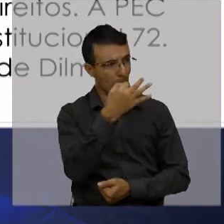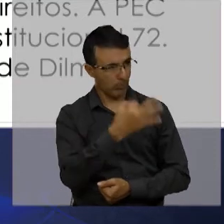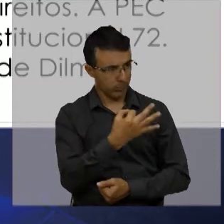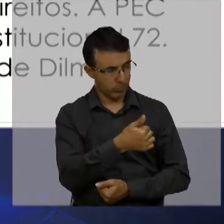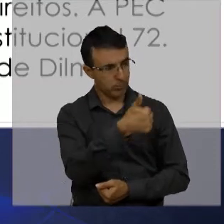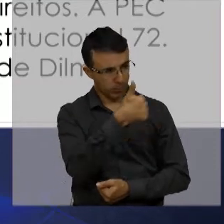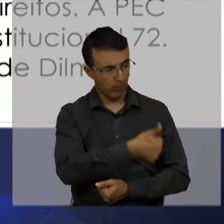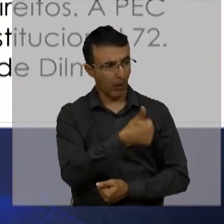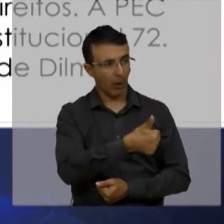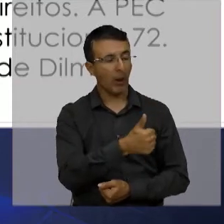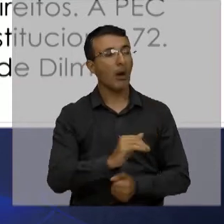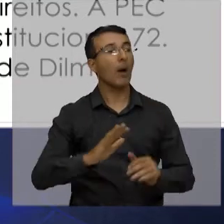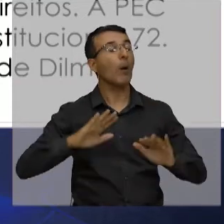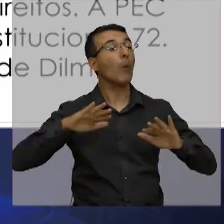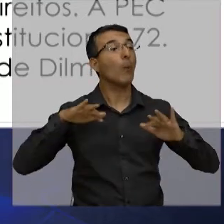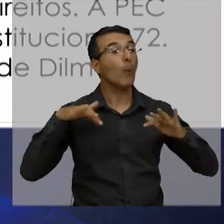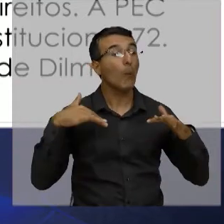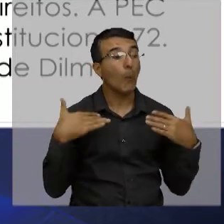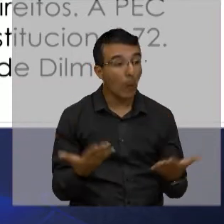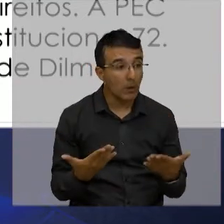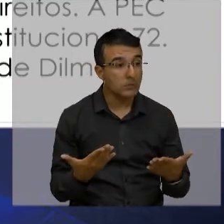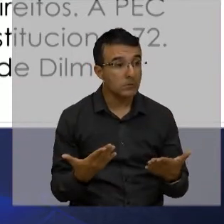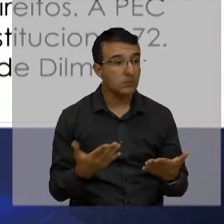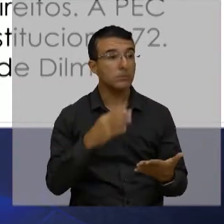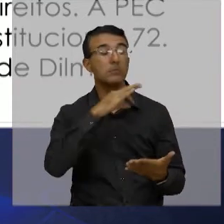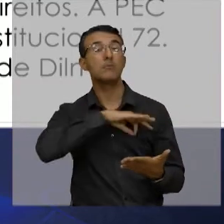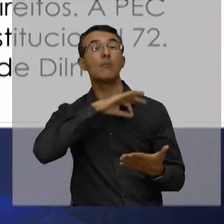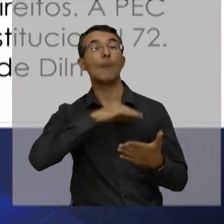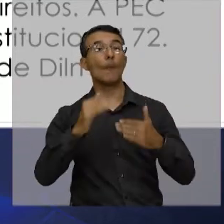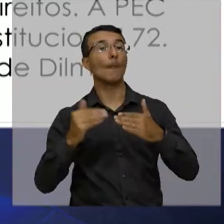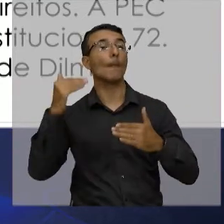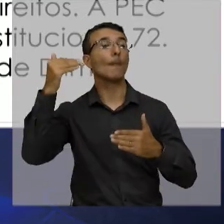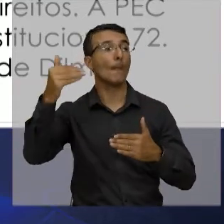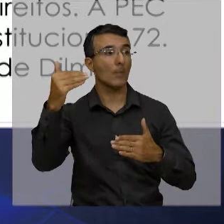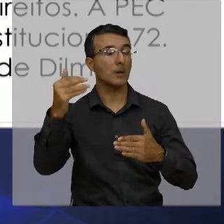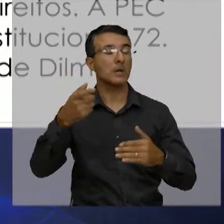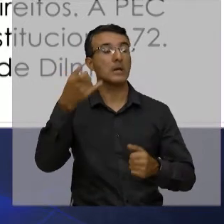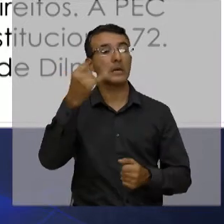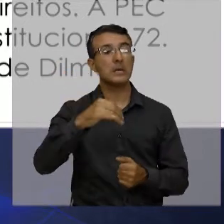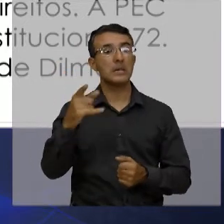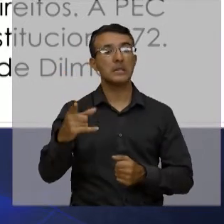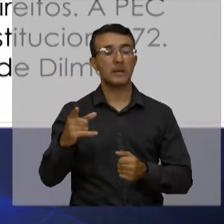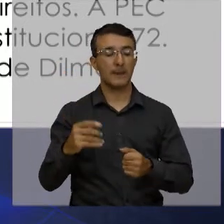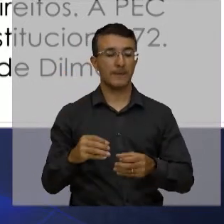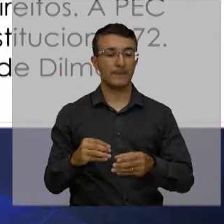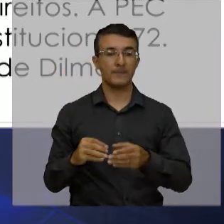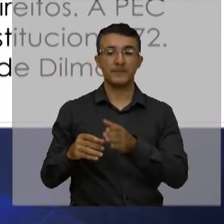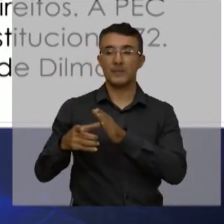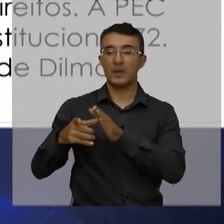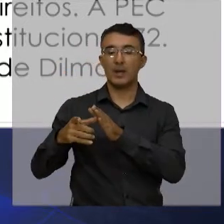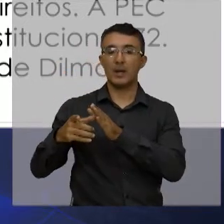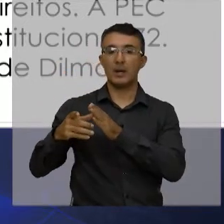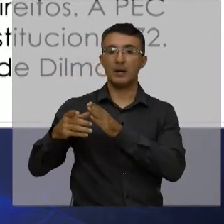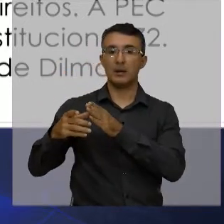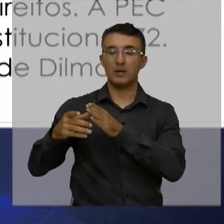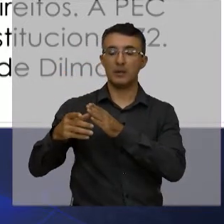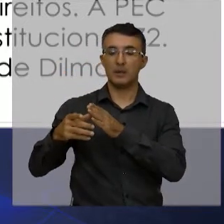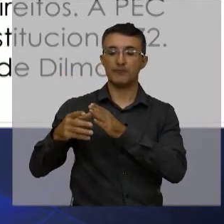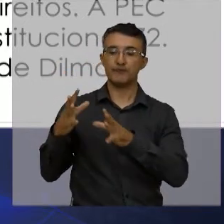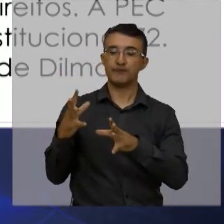quando será feito o reajuste e se ele será retroativo? Nós estamos, inclusive,